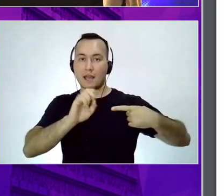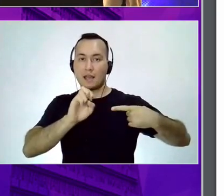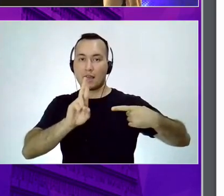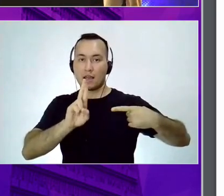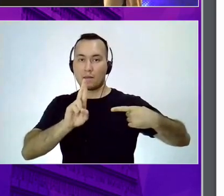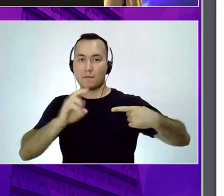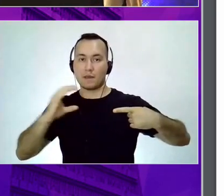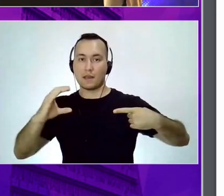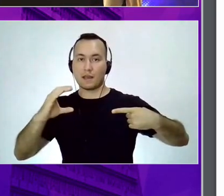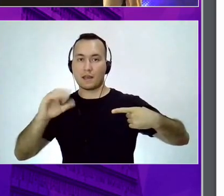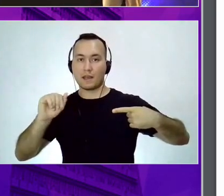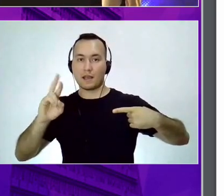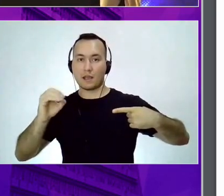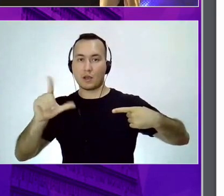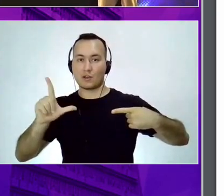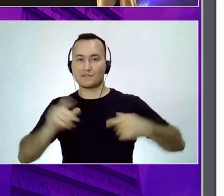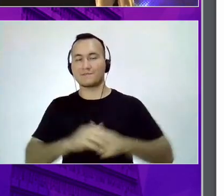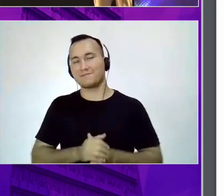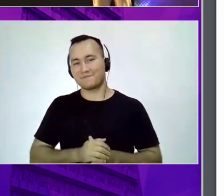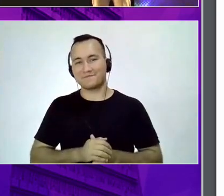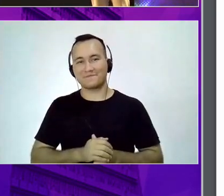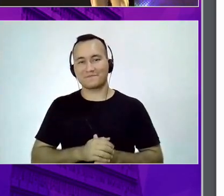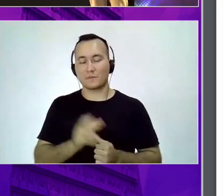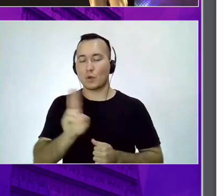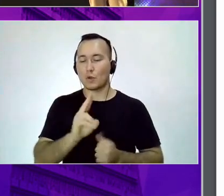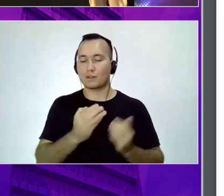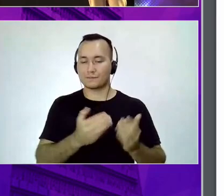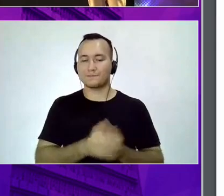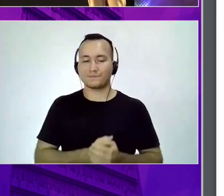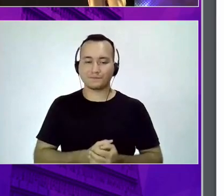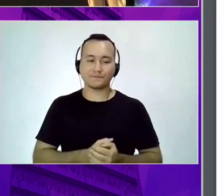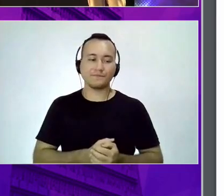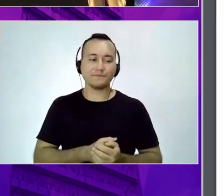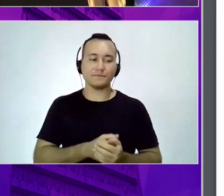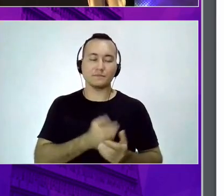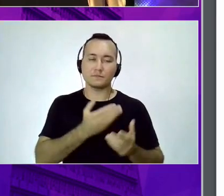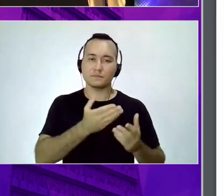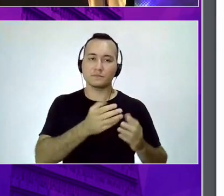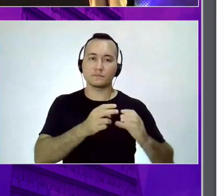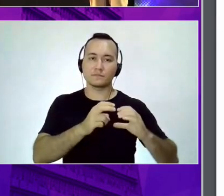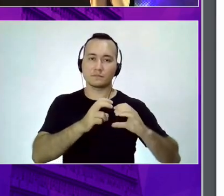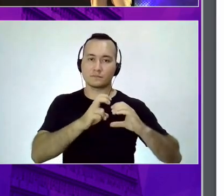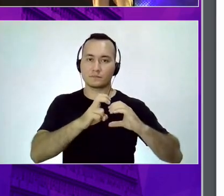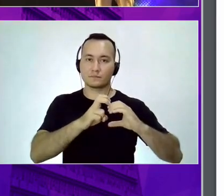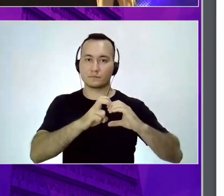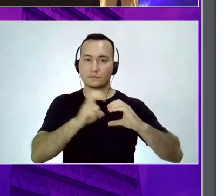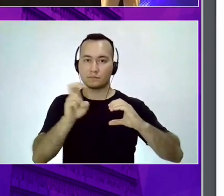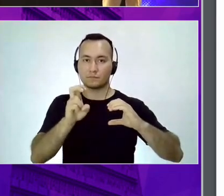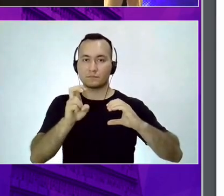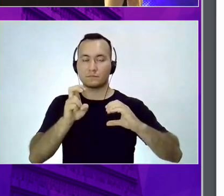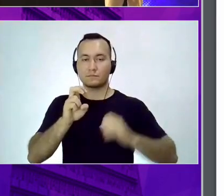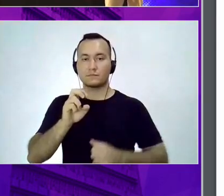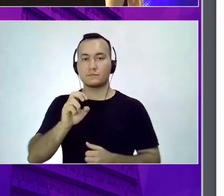com o GPT Beta. E aí o cliente entra lá no GPT Beta, consegue interagir, consegue resolver suas dúvidas, seus problemas de uma